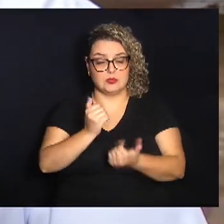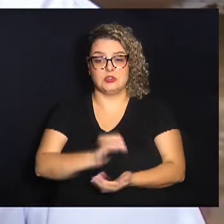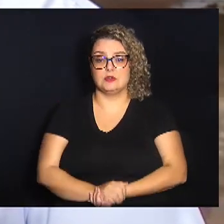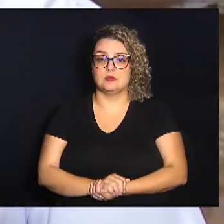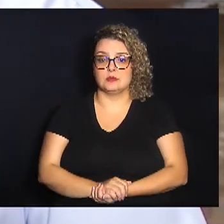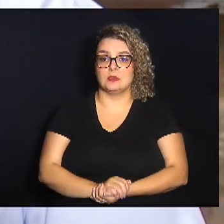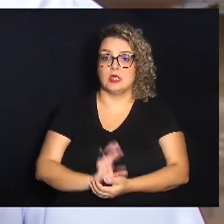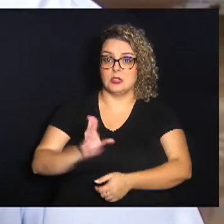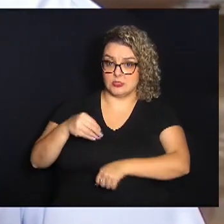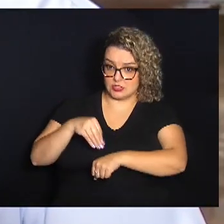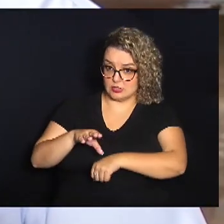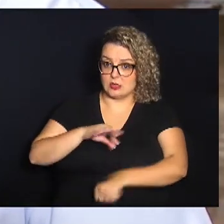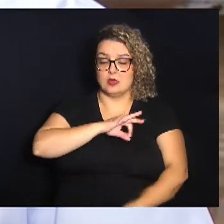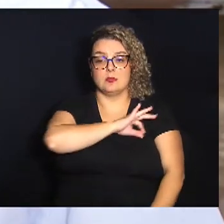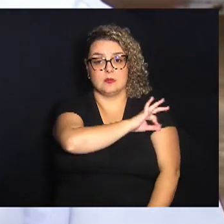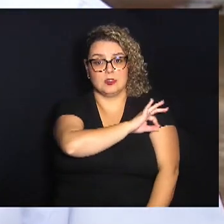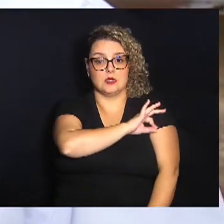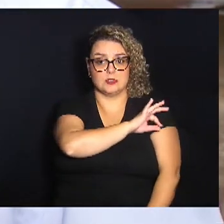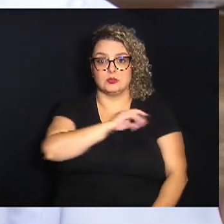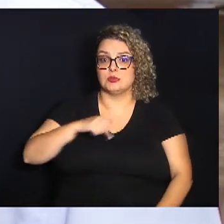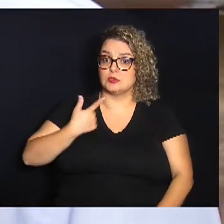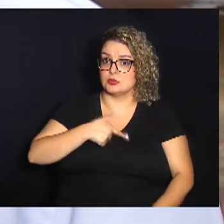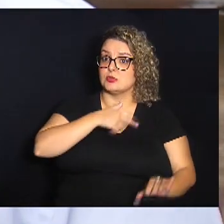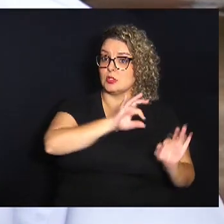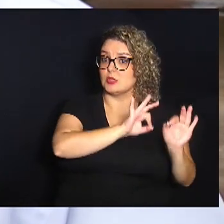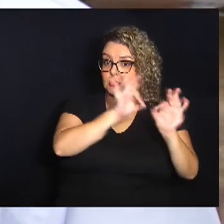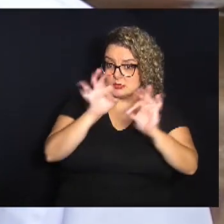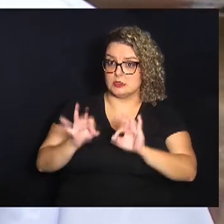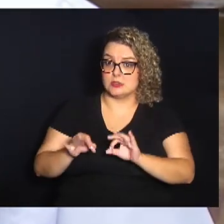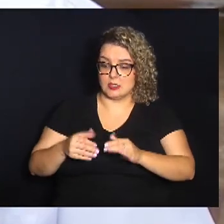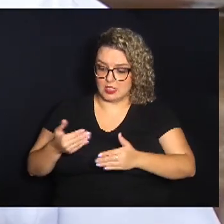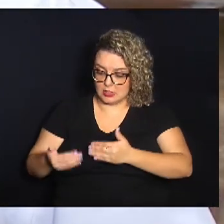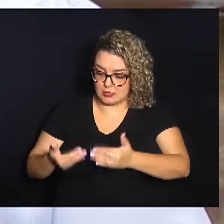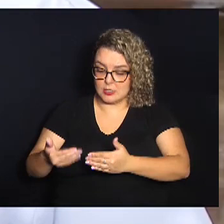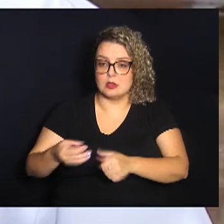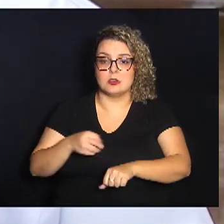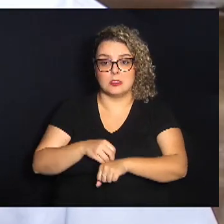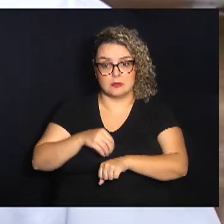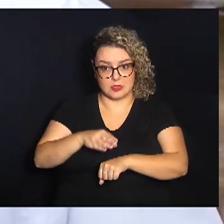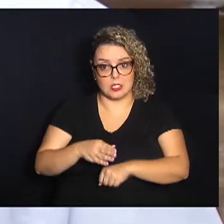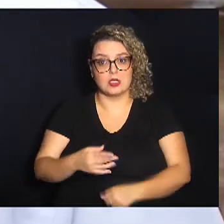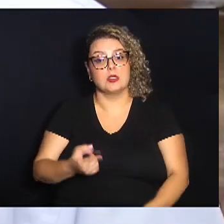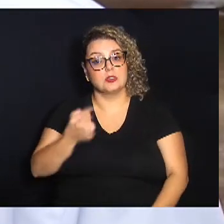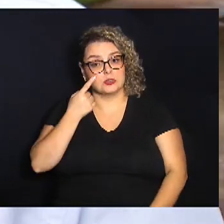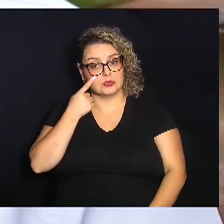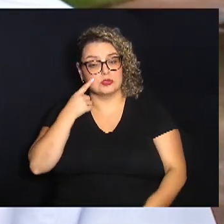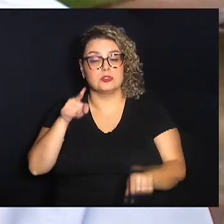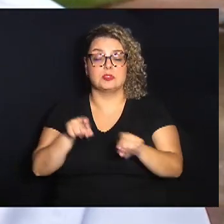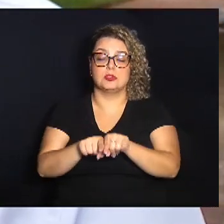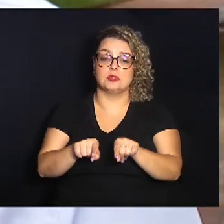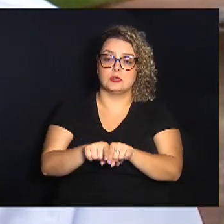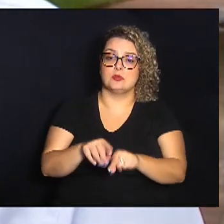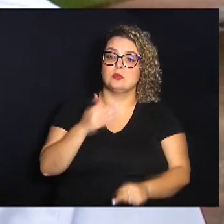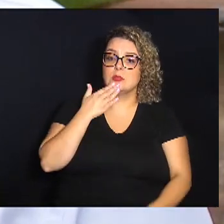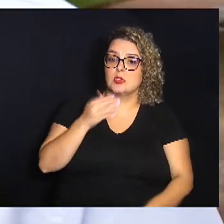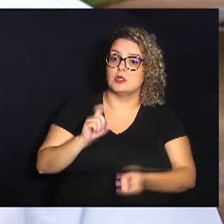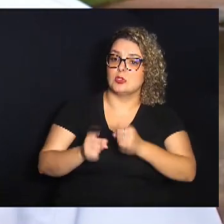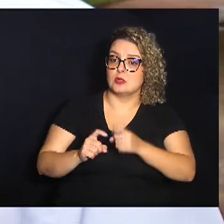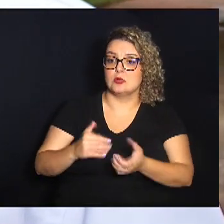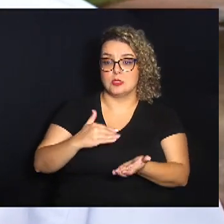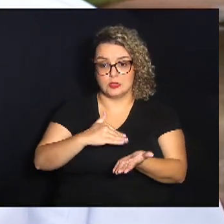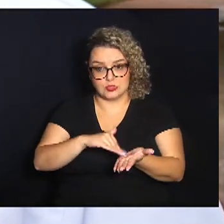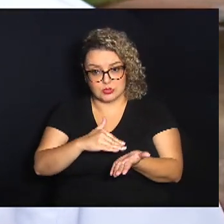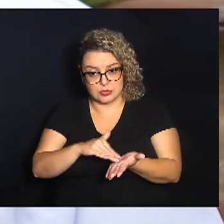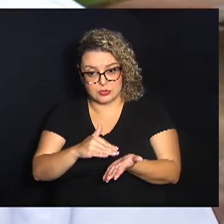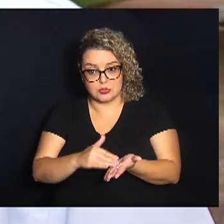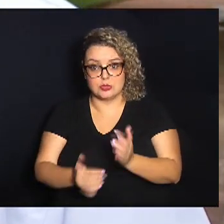foi encaminhado à prefeitura, nós estamos acompanhando a tramitação dessa indicação e vamos também solicitar reunião com o secretário